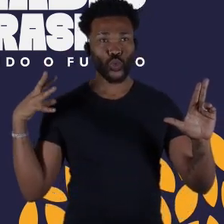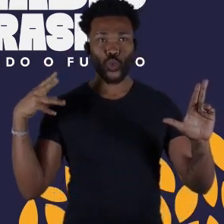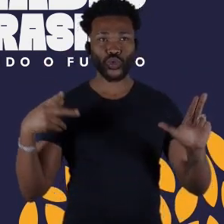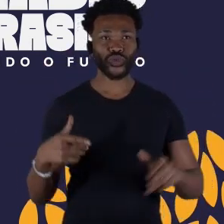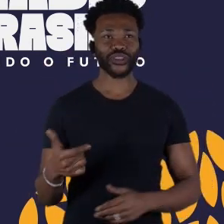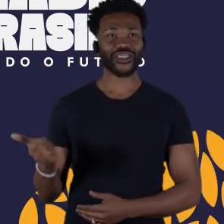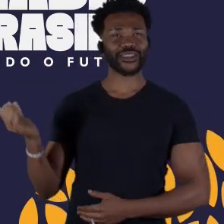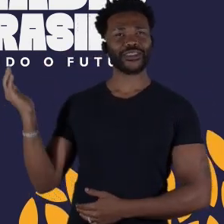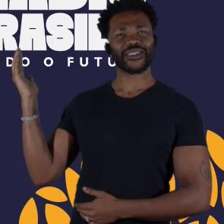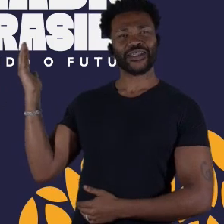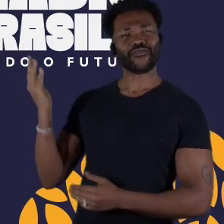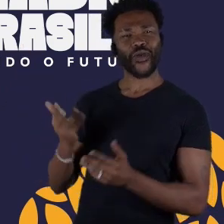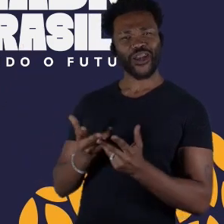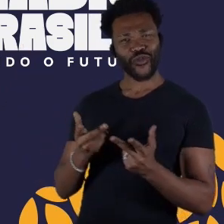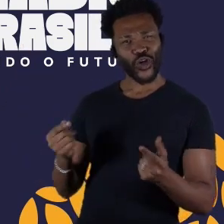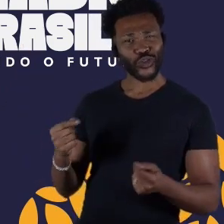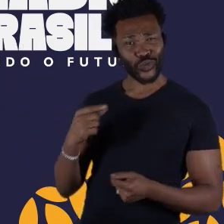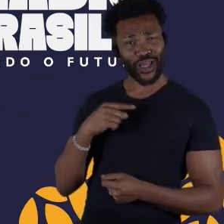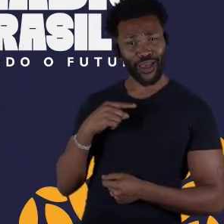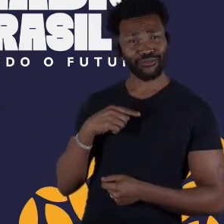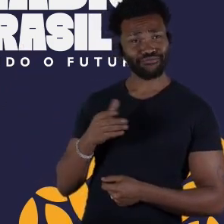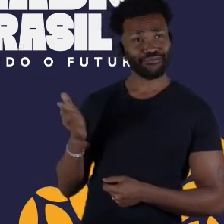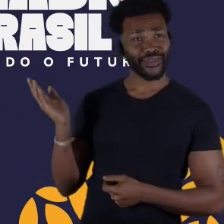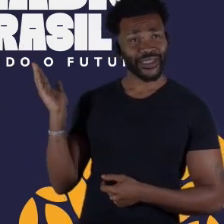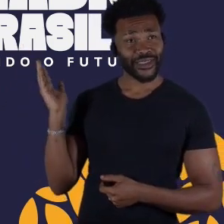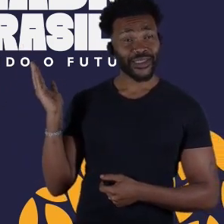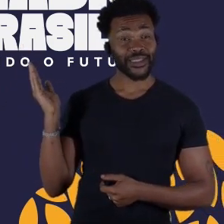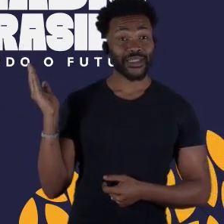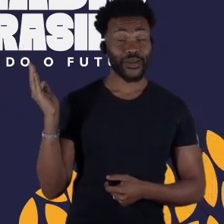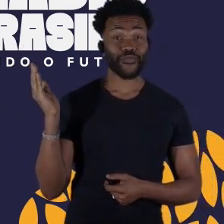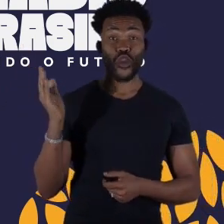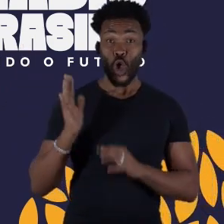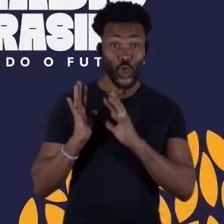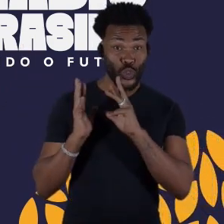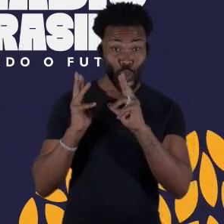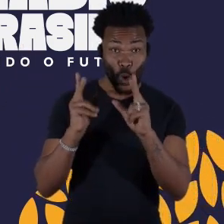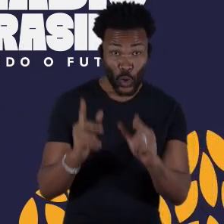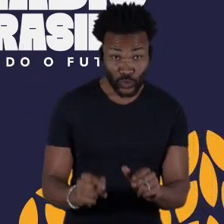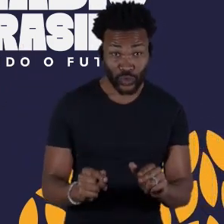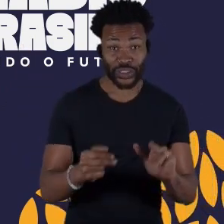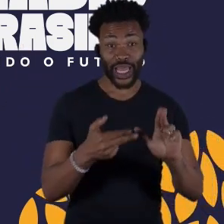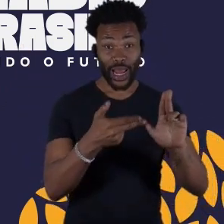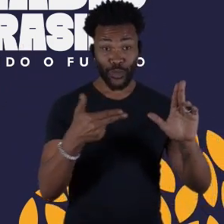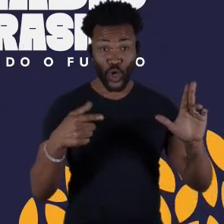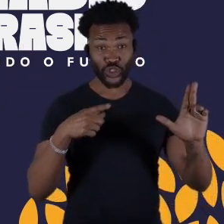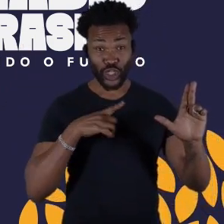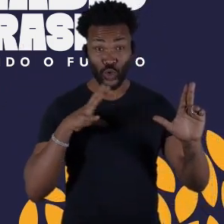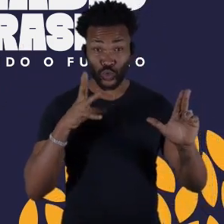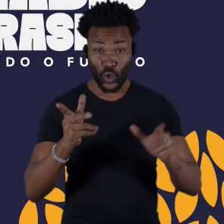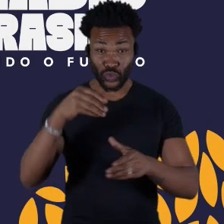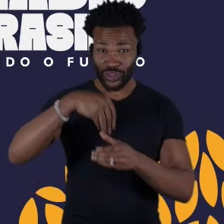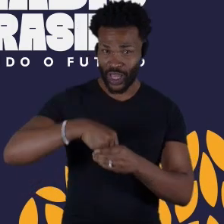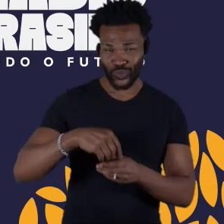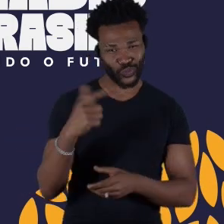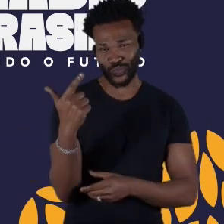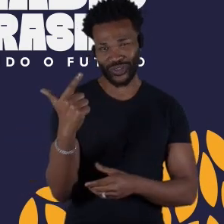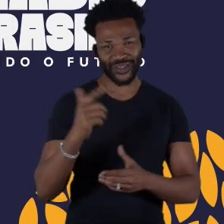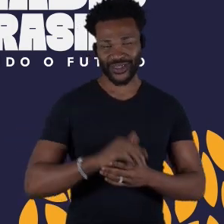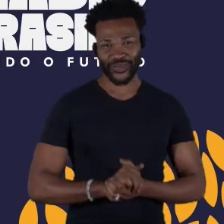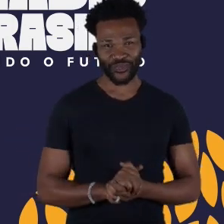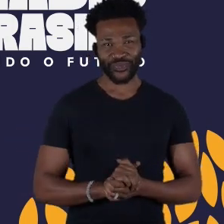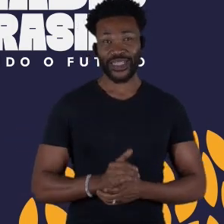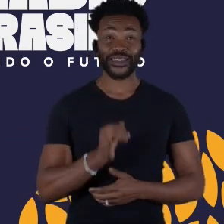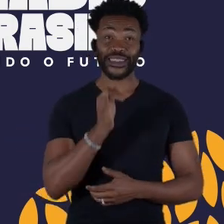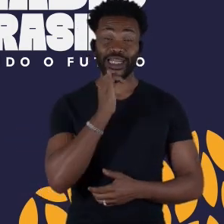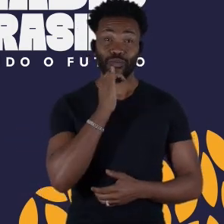É incrível, mas eles têm essas funções. Não todos os canabinoides têm todos esses efeitos.